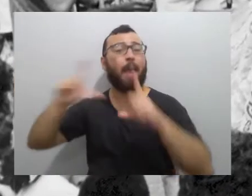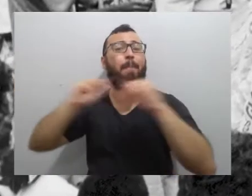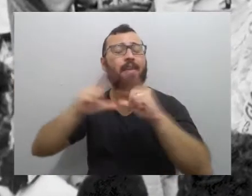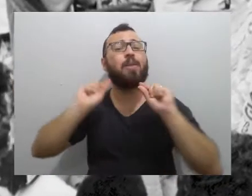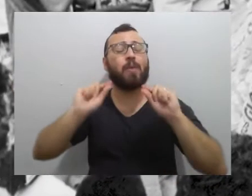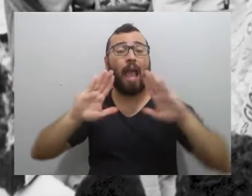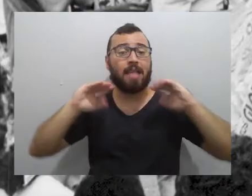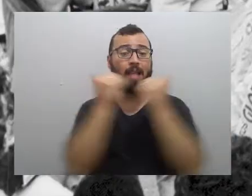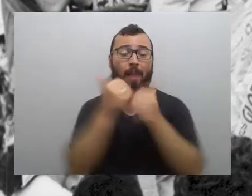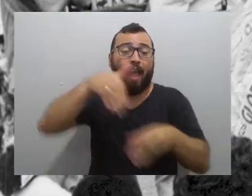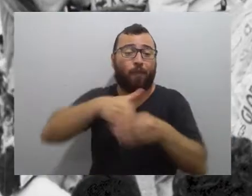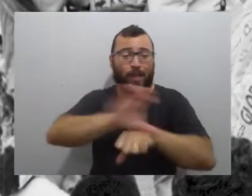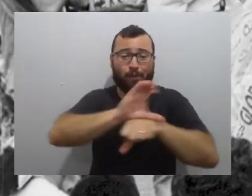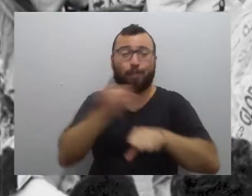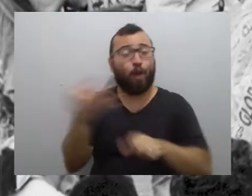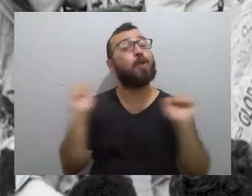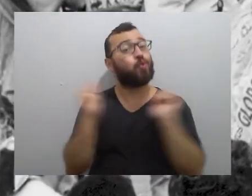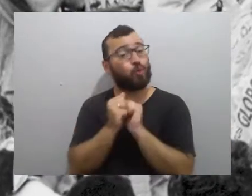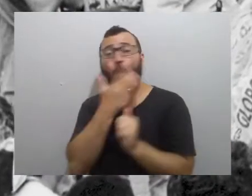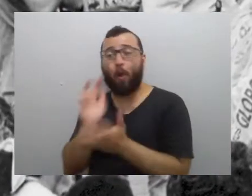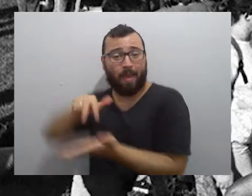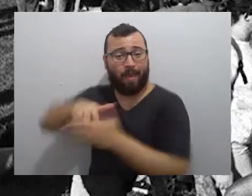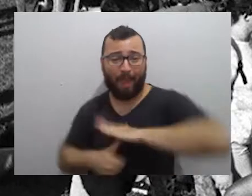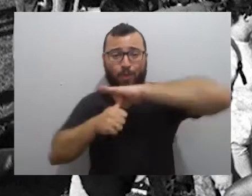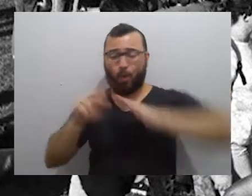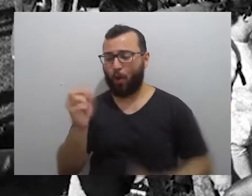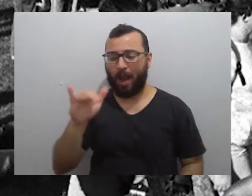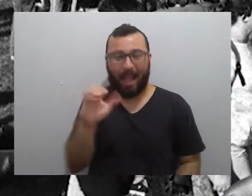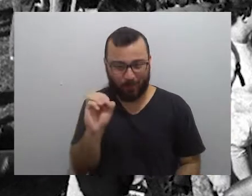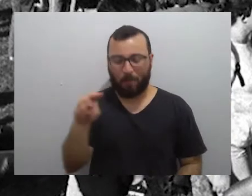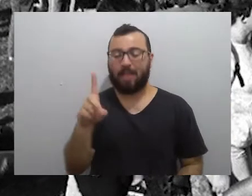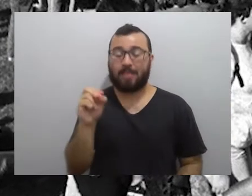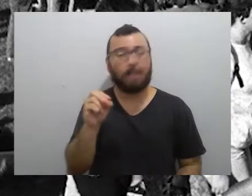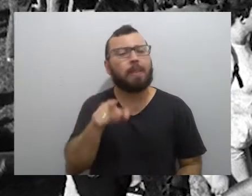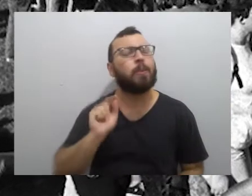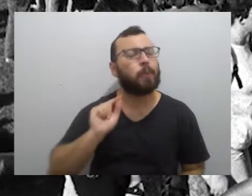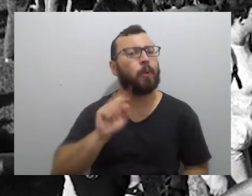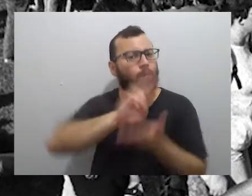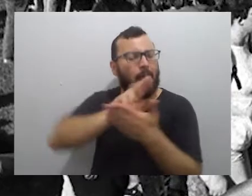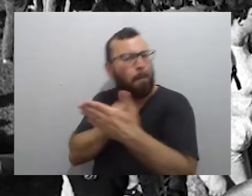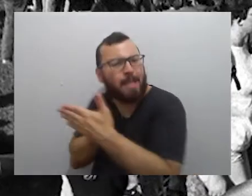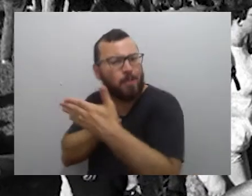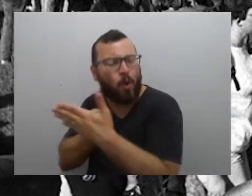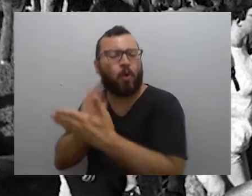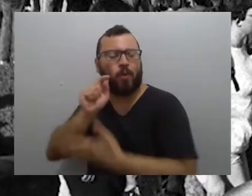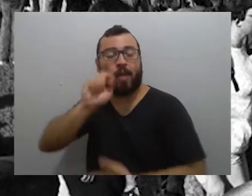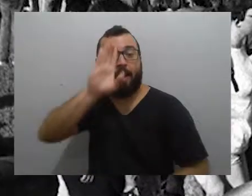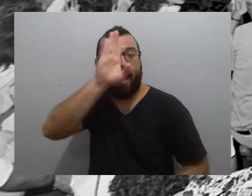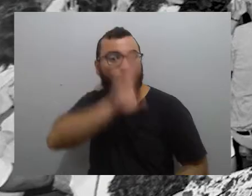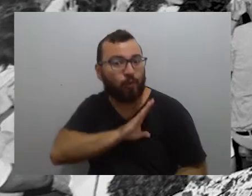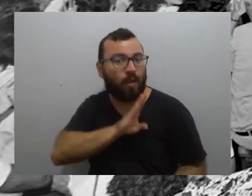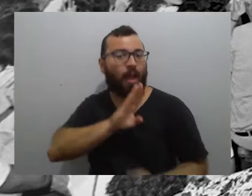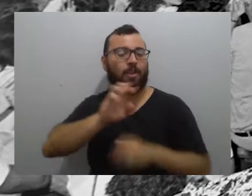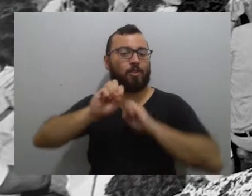universidade pressionava pela gratuidade do ensino público e pelo artigo 207 da nossa Constituição, que garante